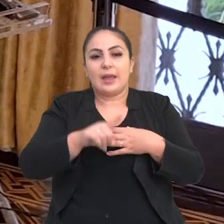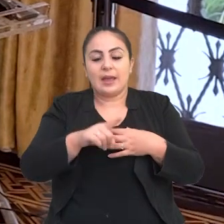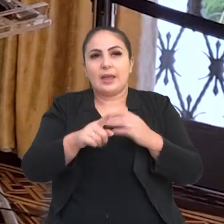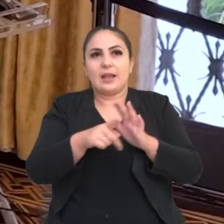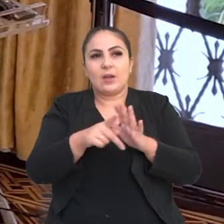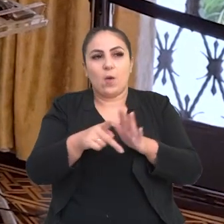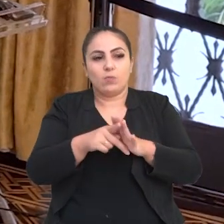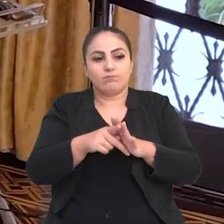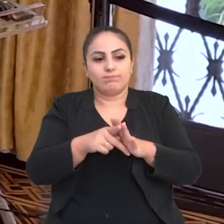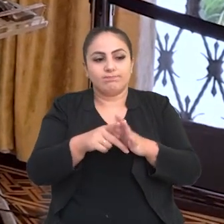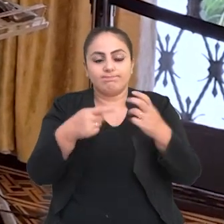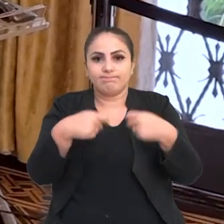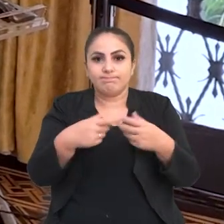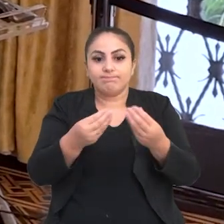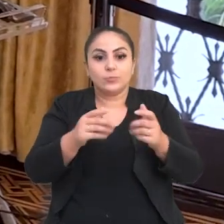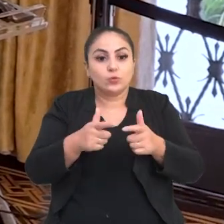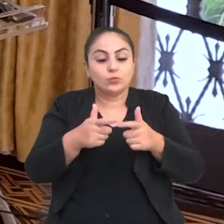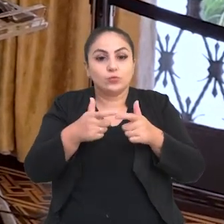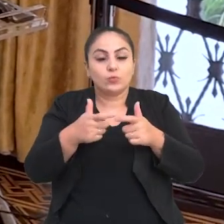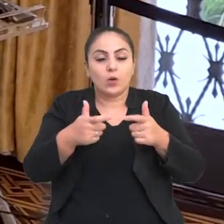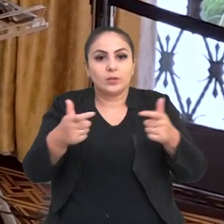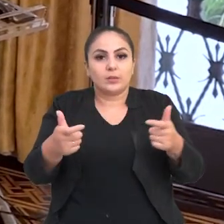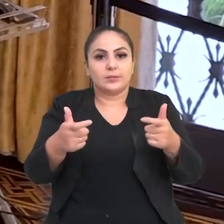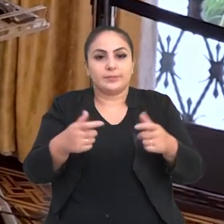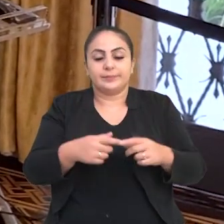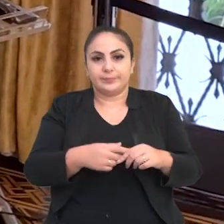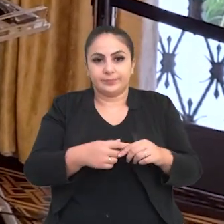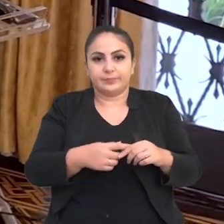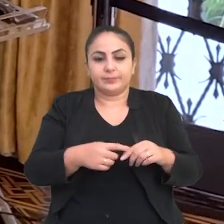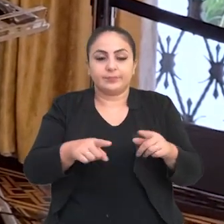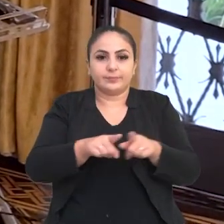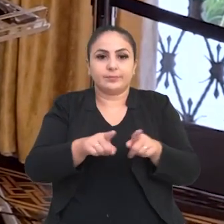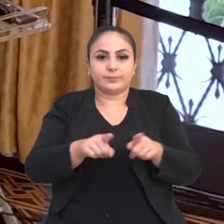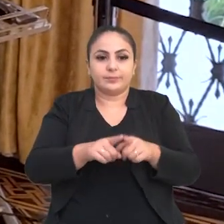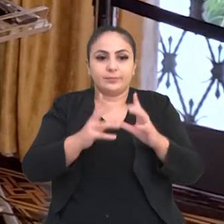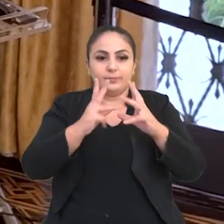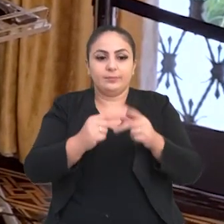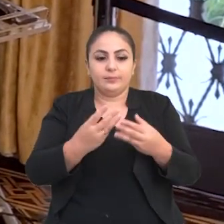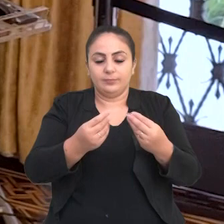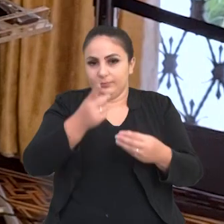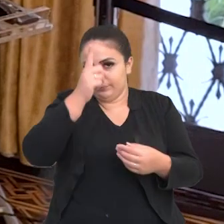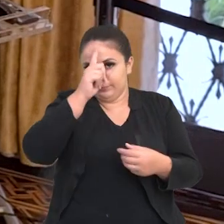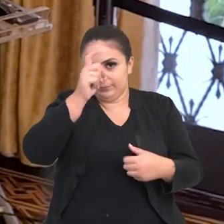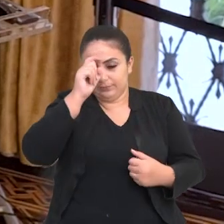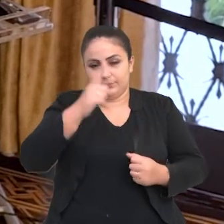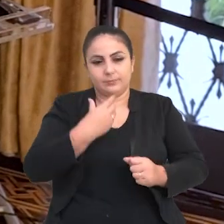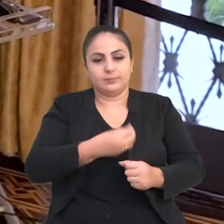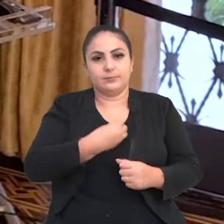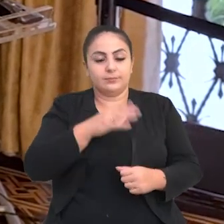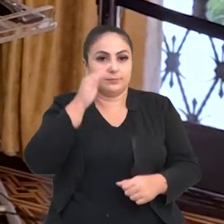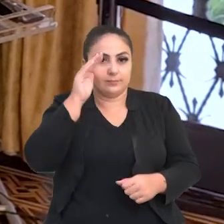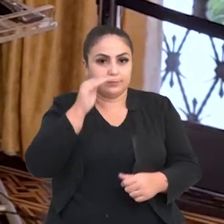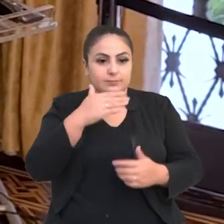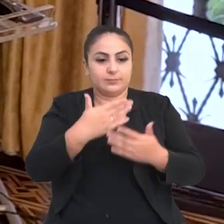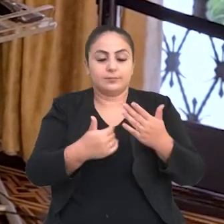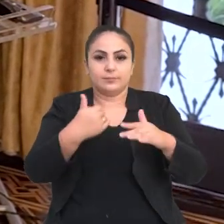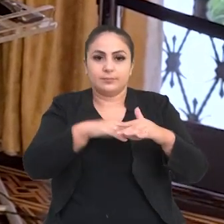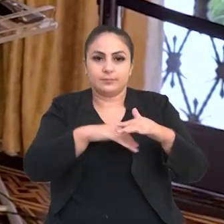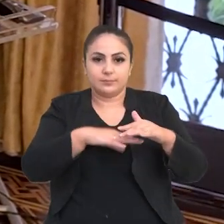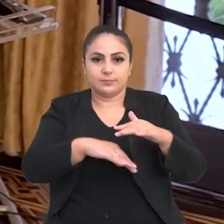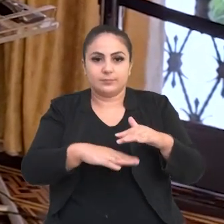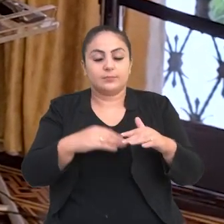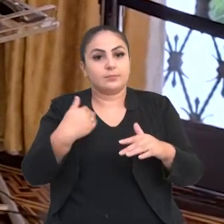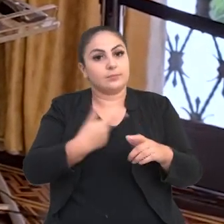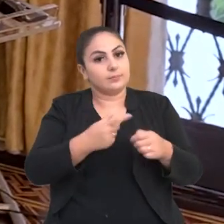intubação, que é uma demanda forte, crescente, e que muitos hospitais têm